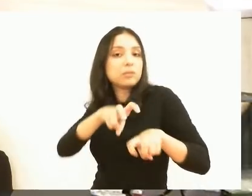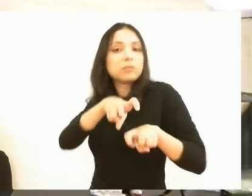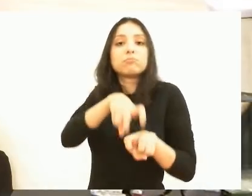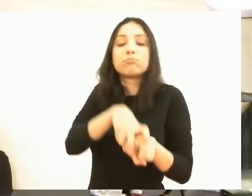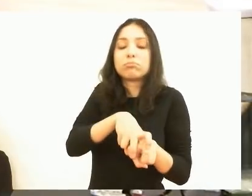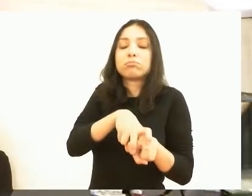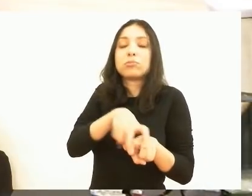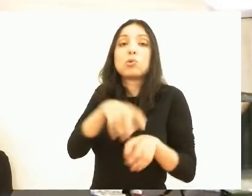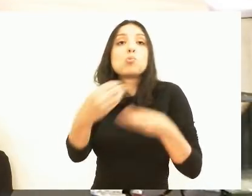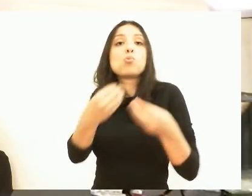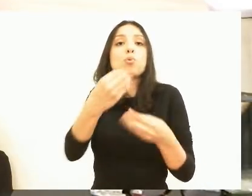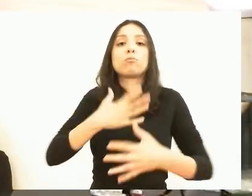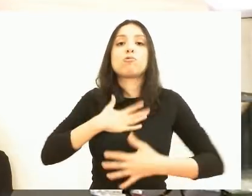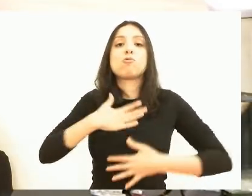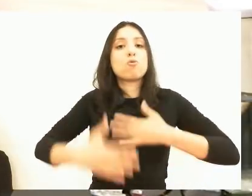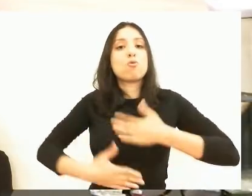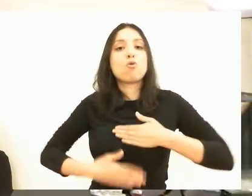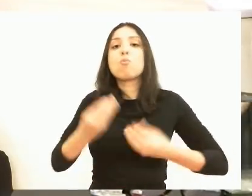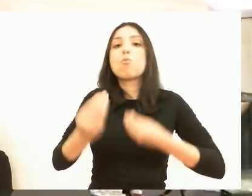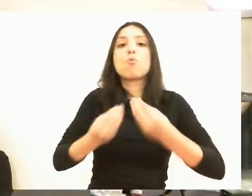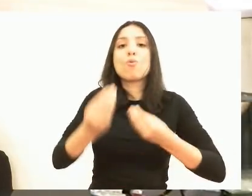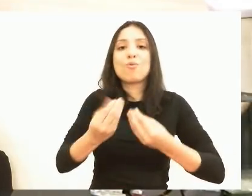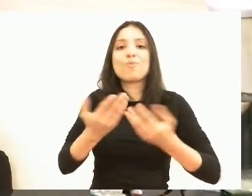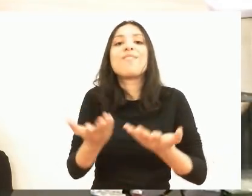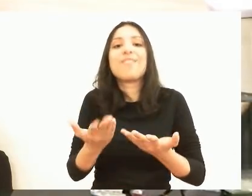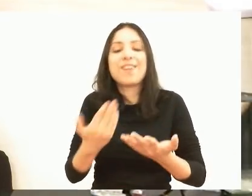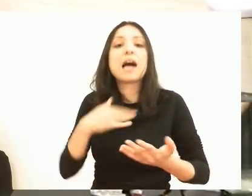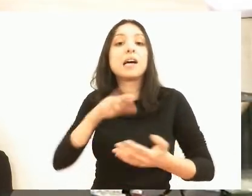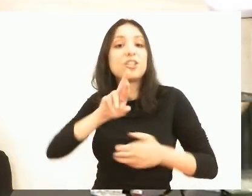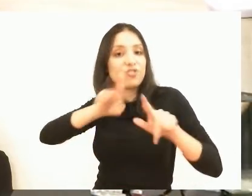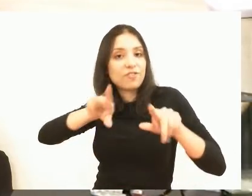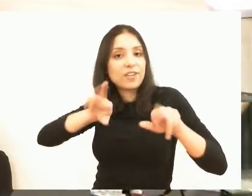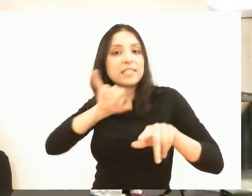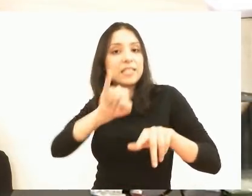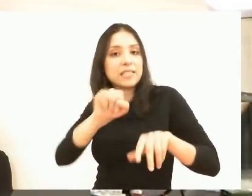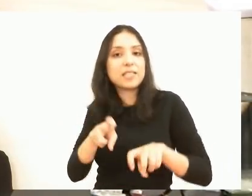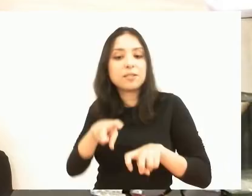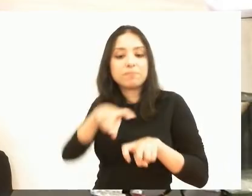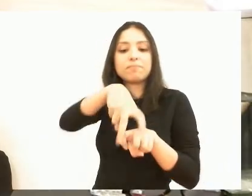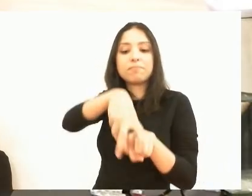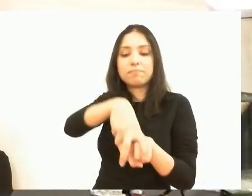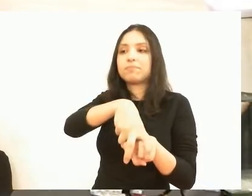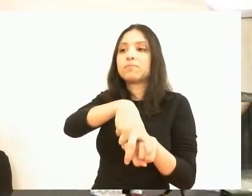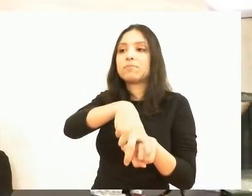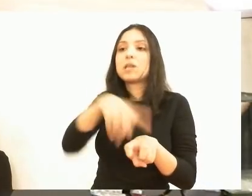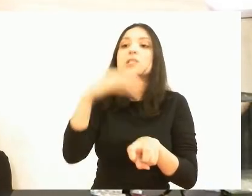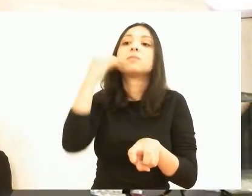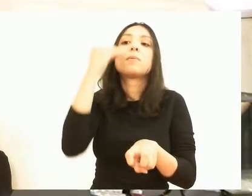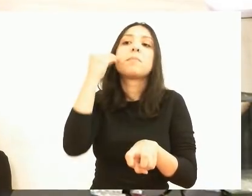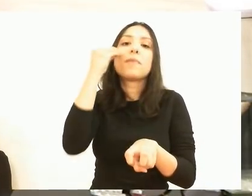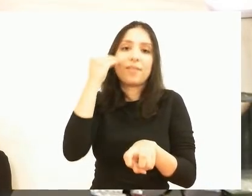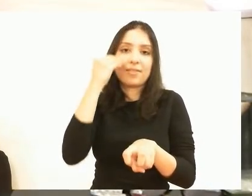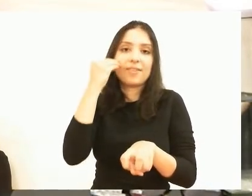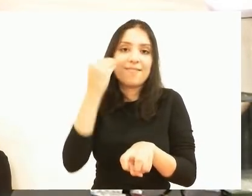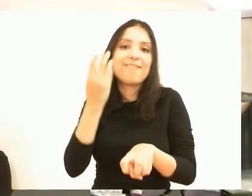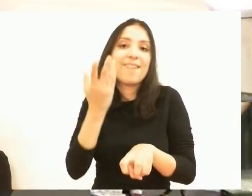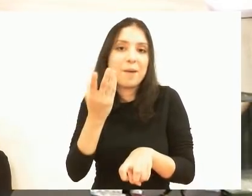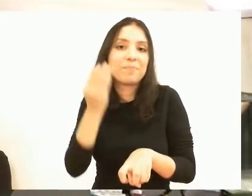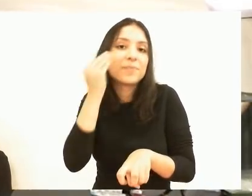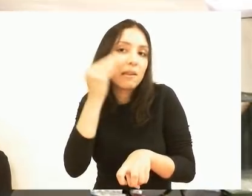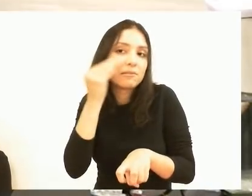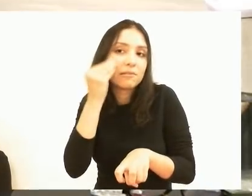cadeira seria muito diferente se você apoiasse os dois pés no chão experimenta maioria só está com um pé no chão